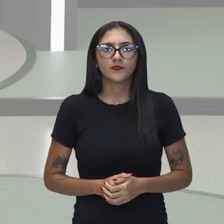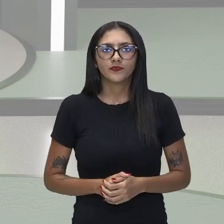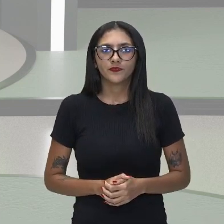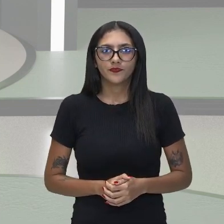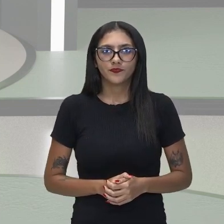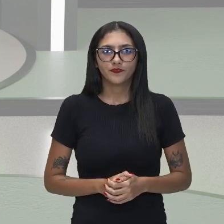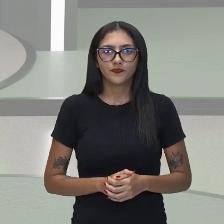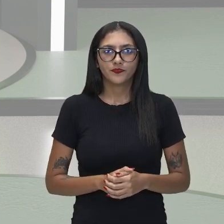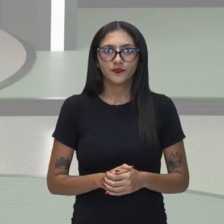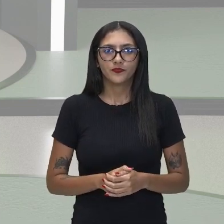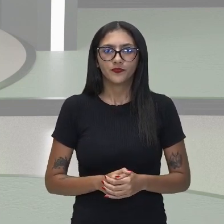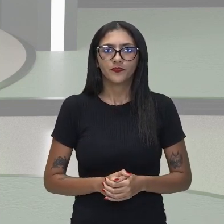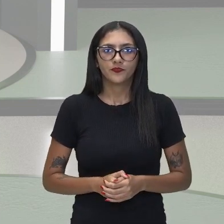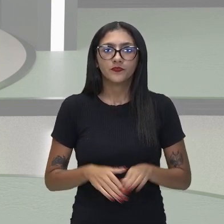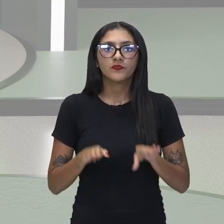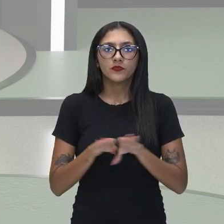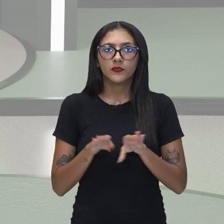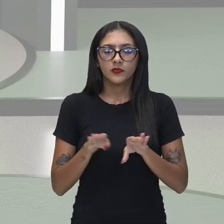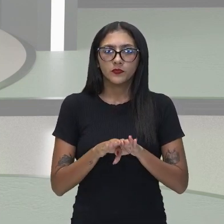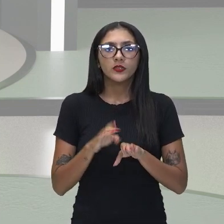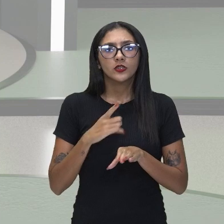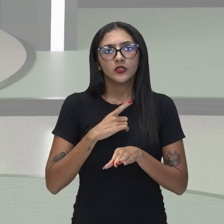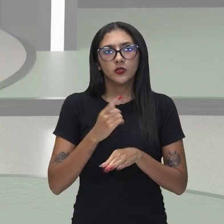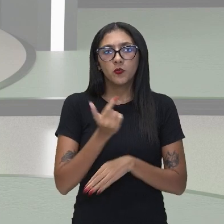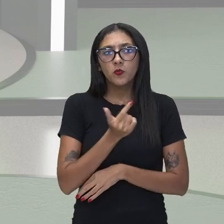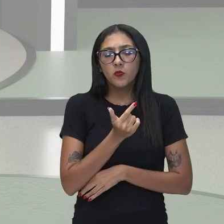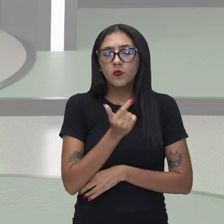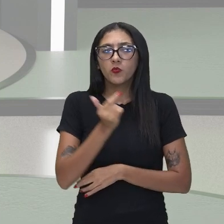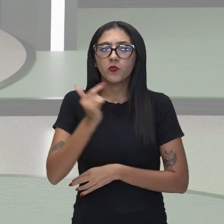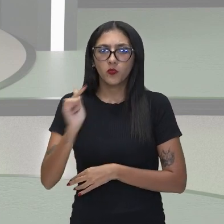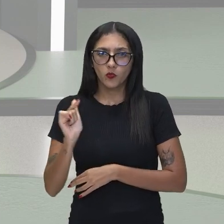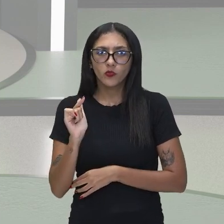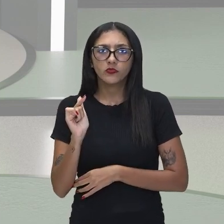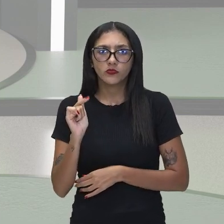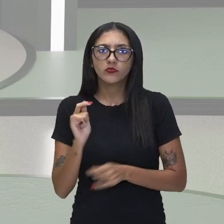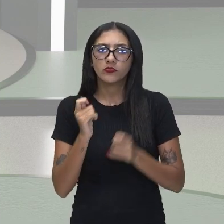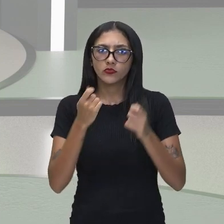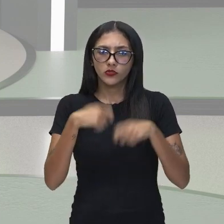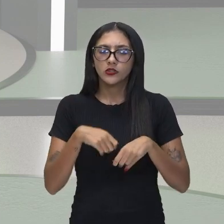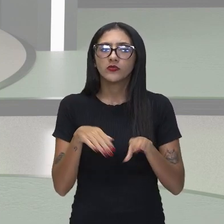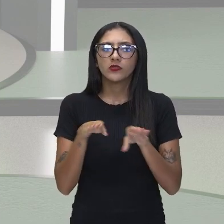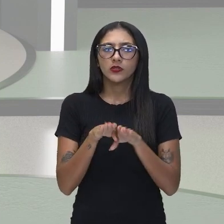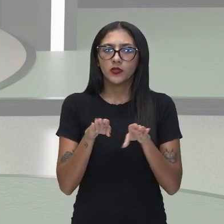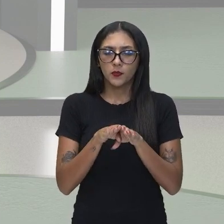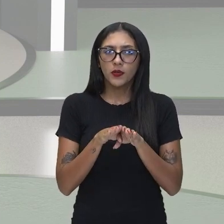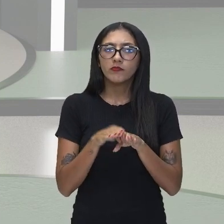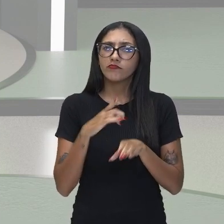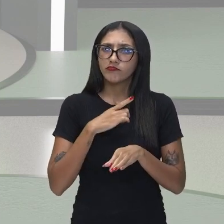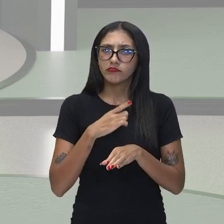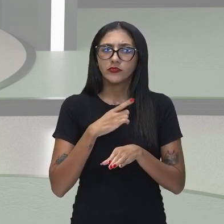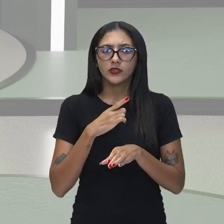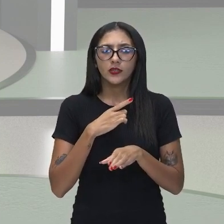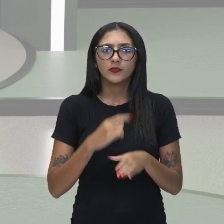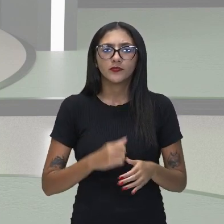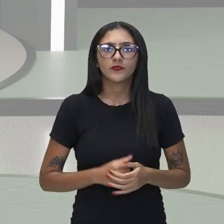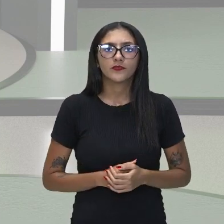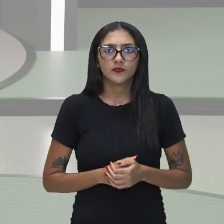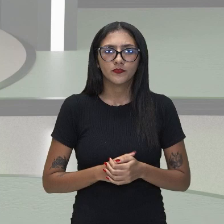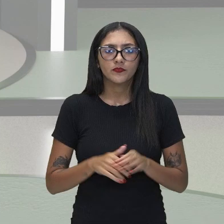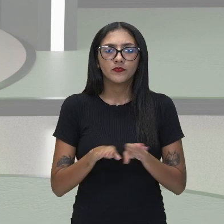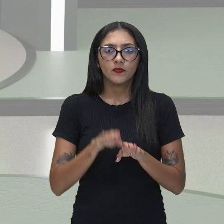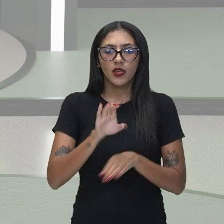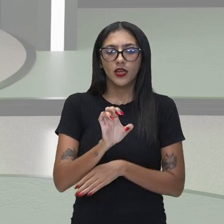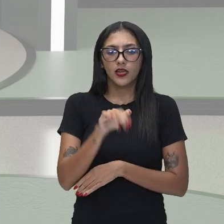álcool, existe uma outra função oxigenada que também tem a hidroxila, que é o